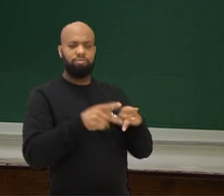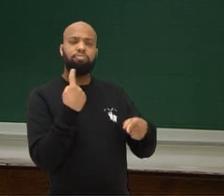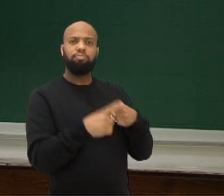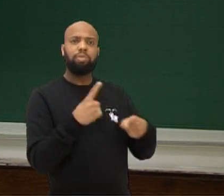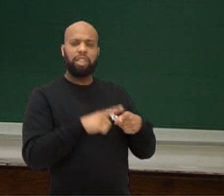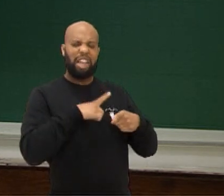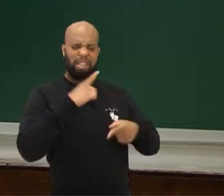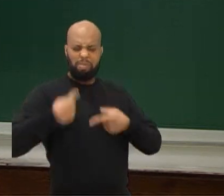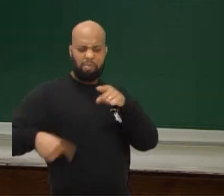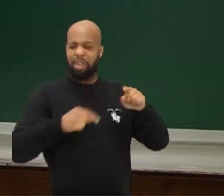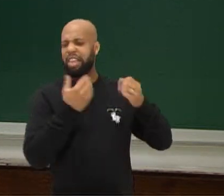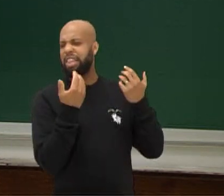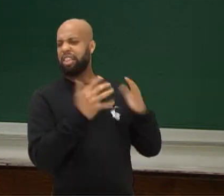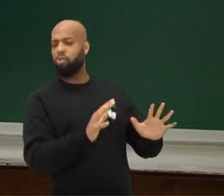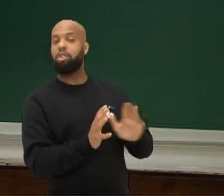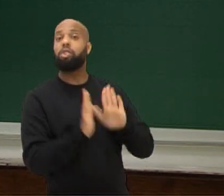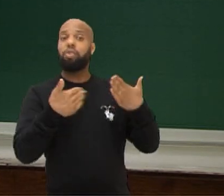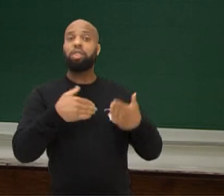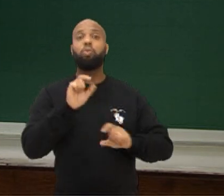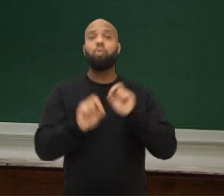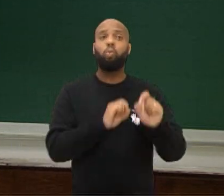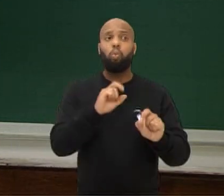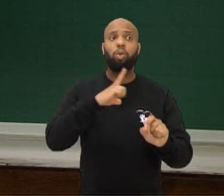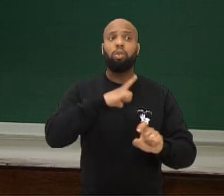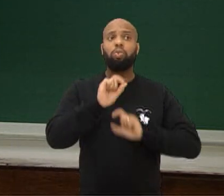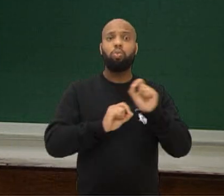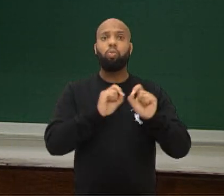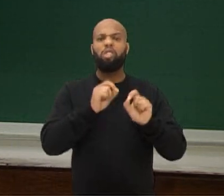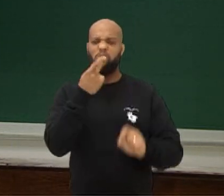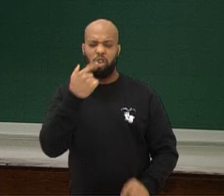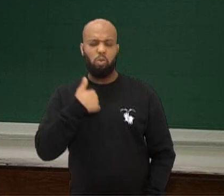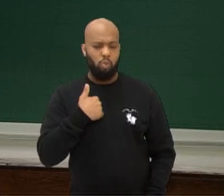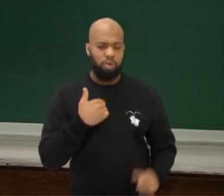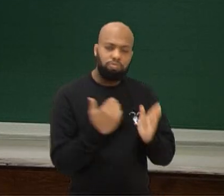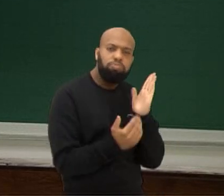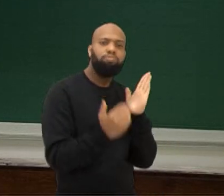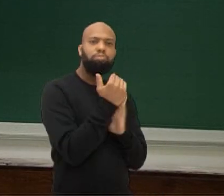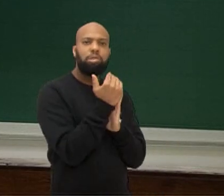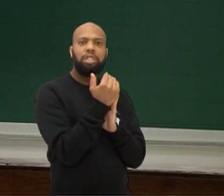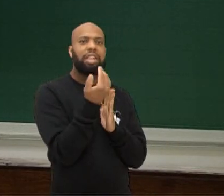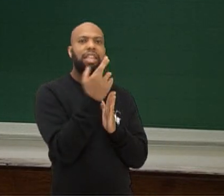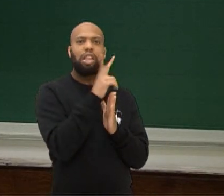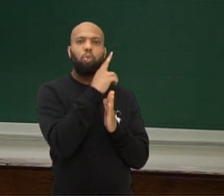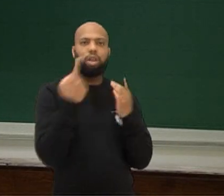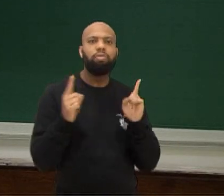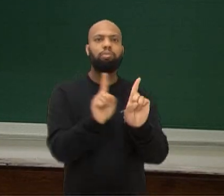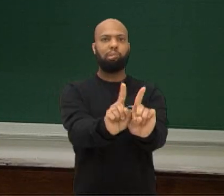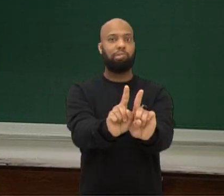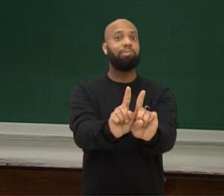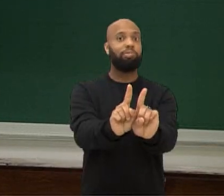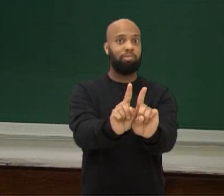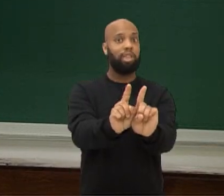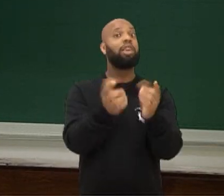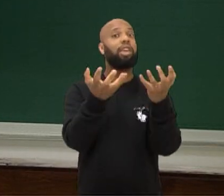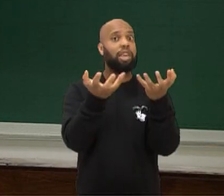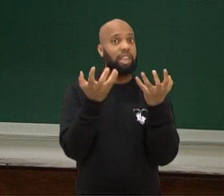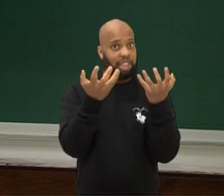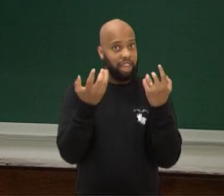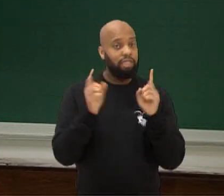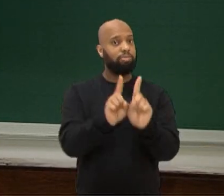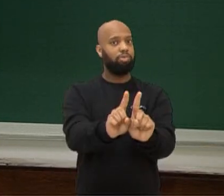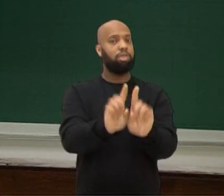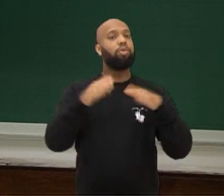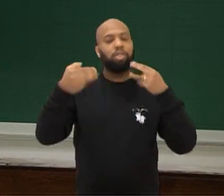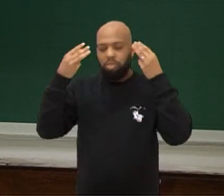gera conflito, ela está justamente se colocando acima e não ao lado. Então, o Maquiavel ressalta